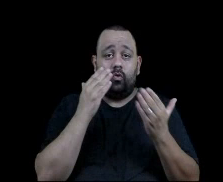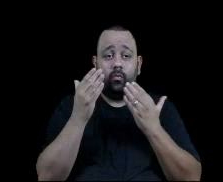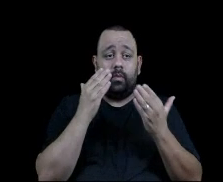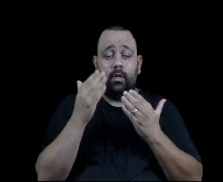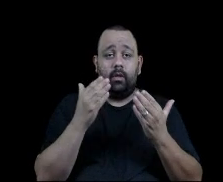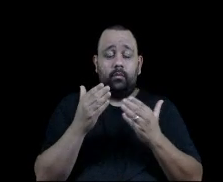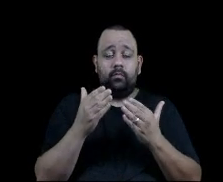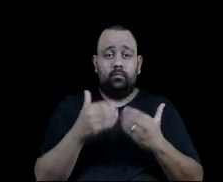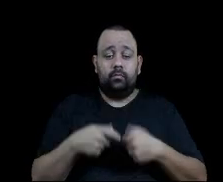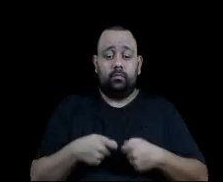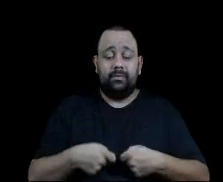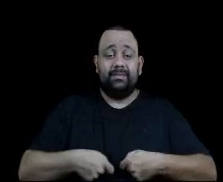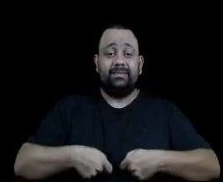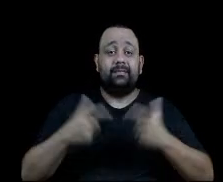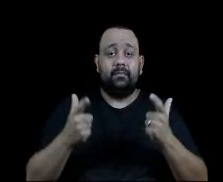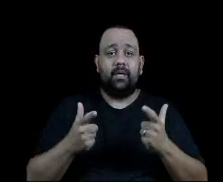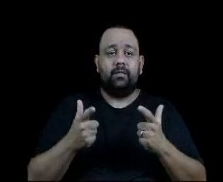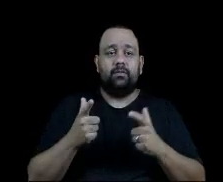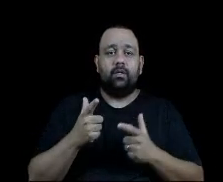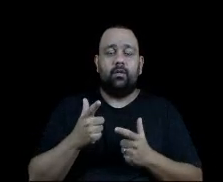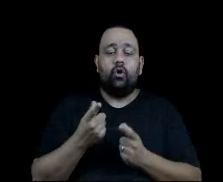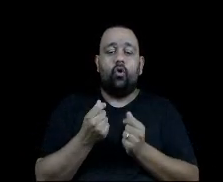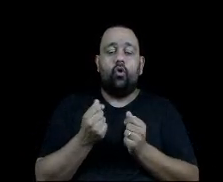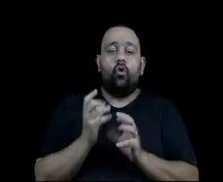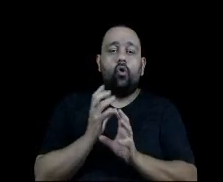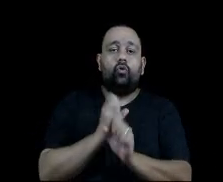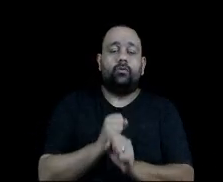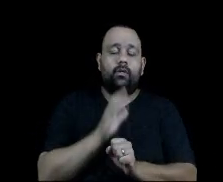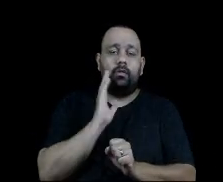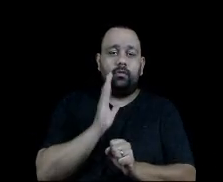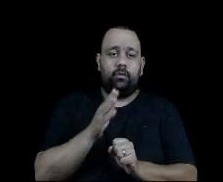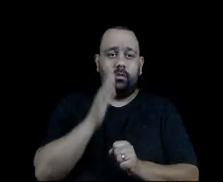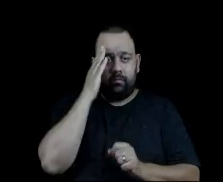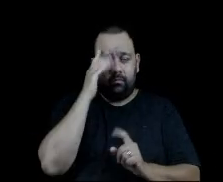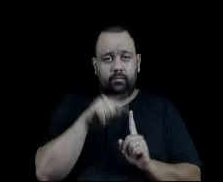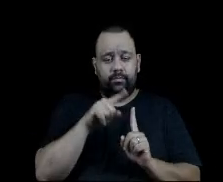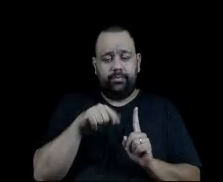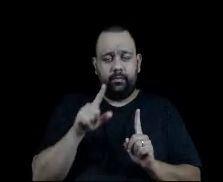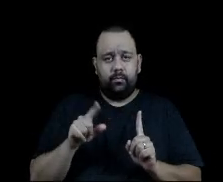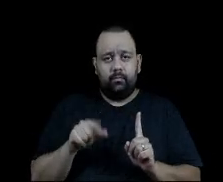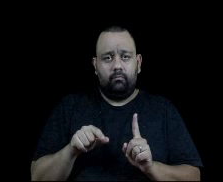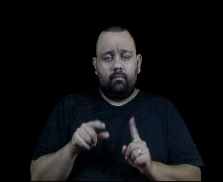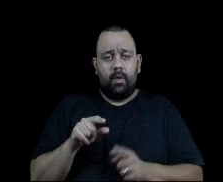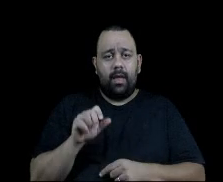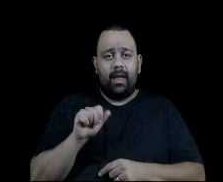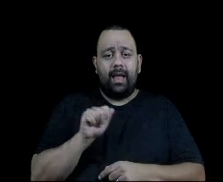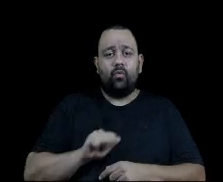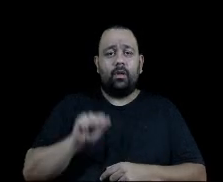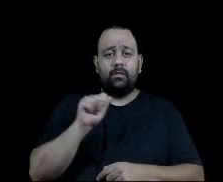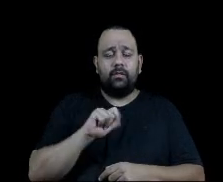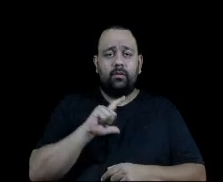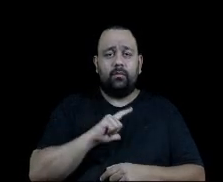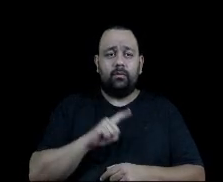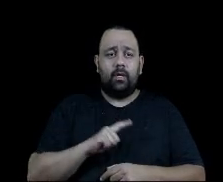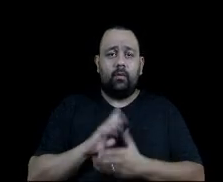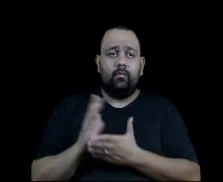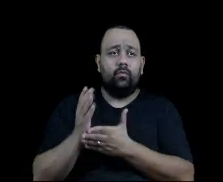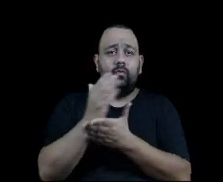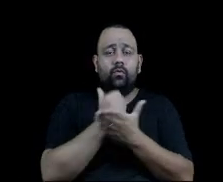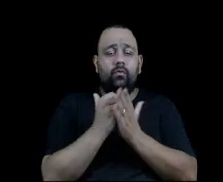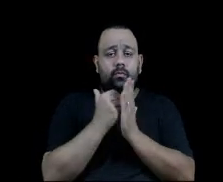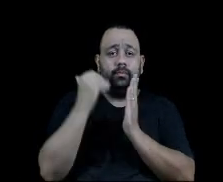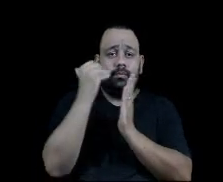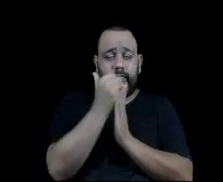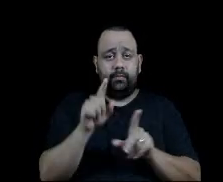Também vamos comparar com a despesa orçada. Despesa orçada atualizada. Essas atualizações são excessos